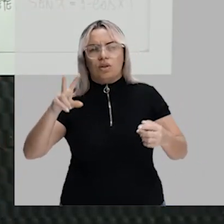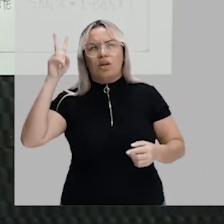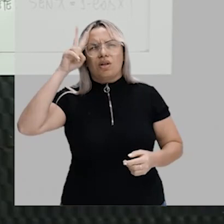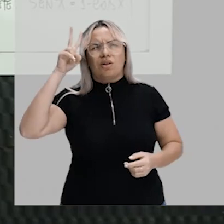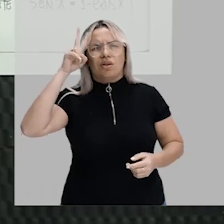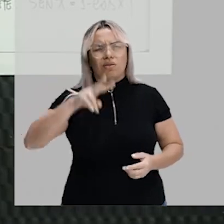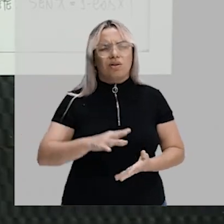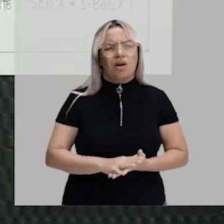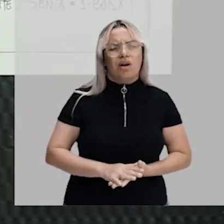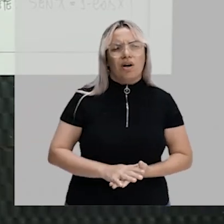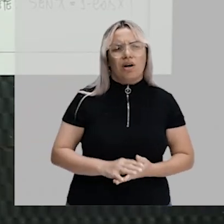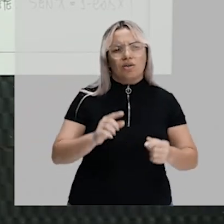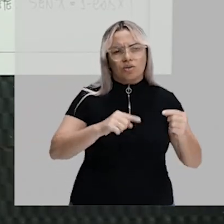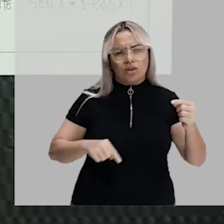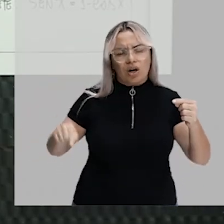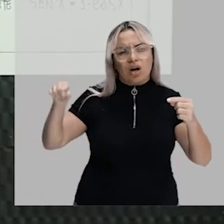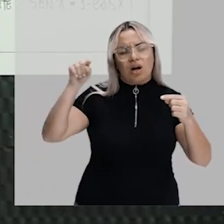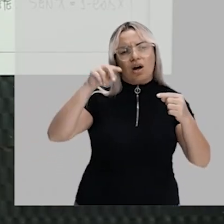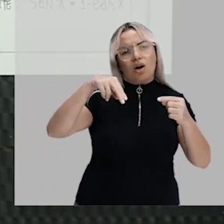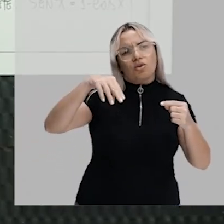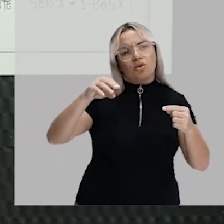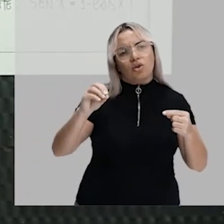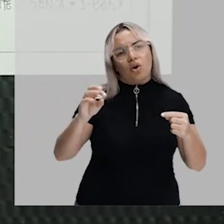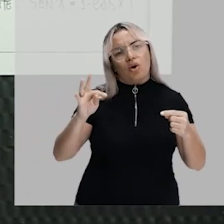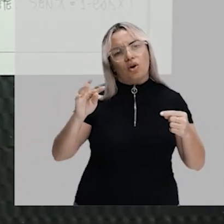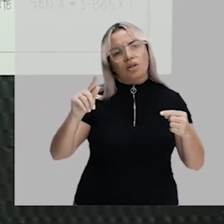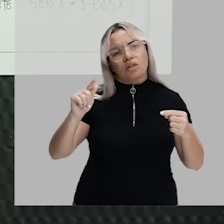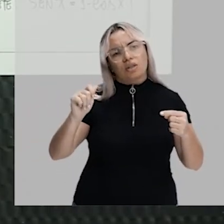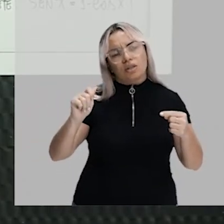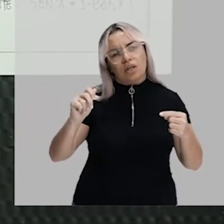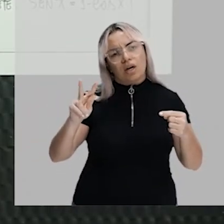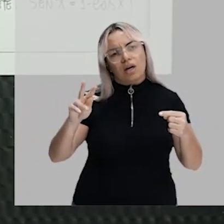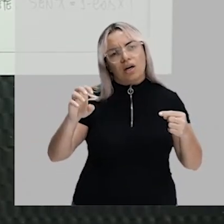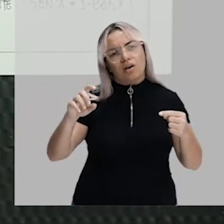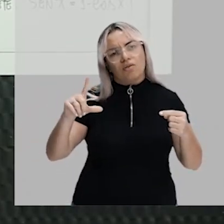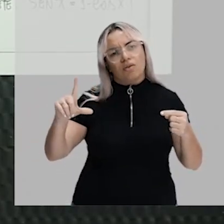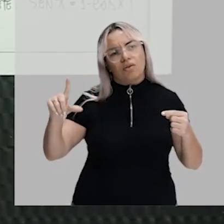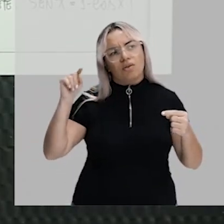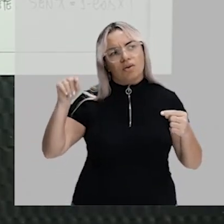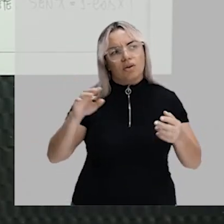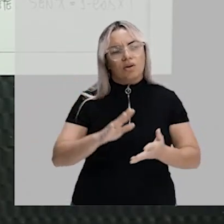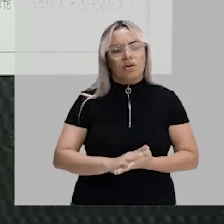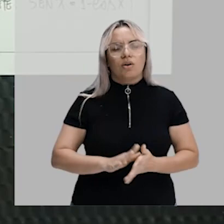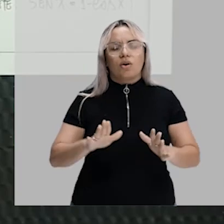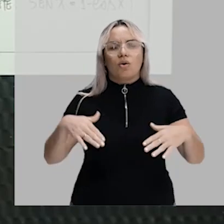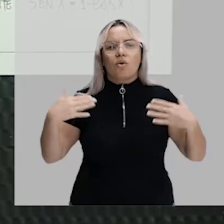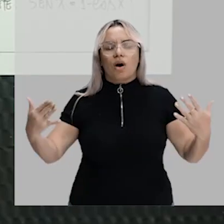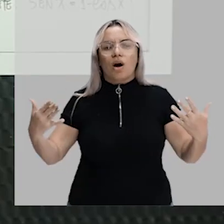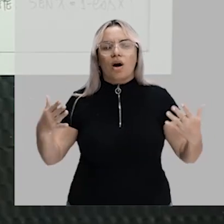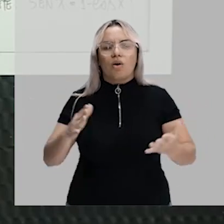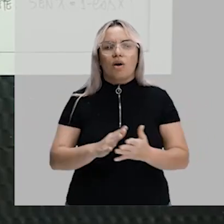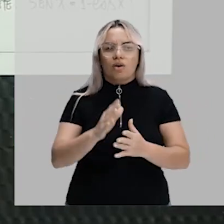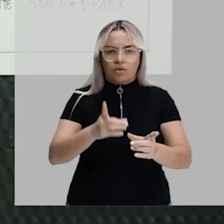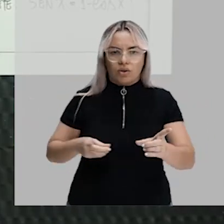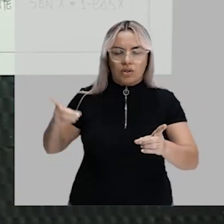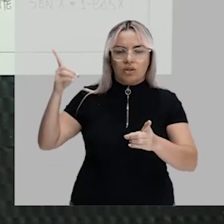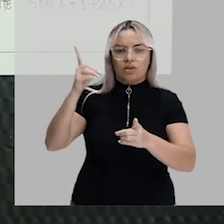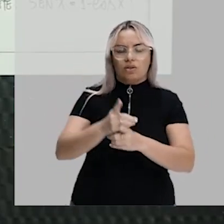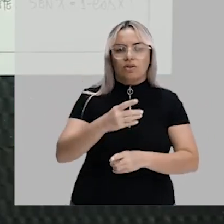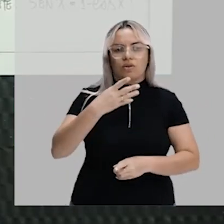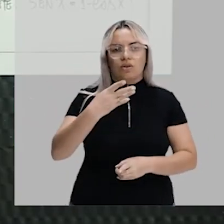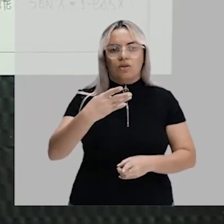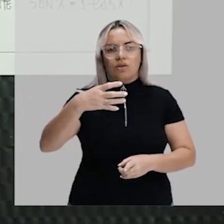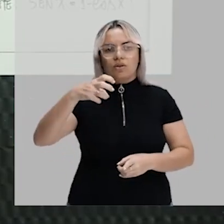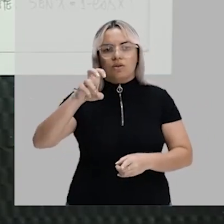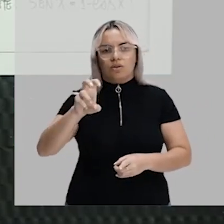arcos notáveis né esse a gente tem que saber e é o 45 né e 45 graus em radiando é o quê pi